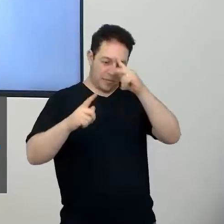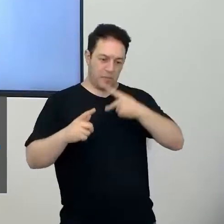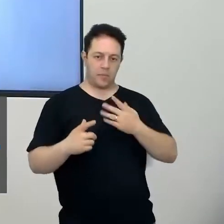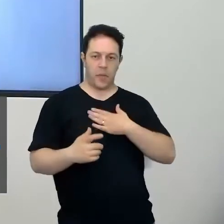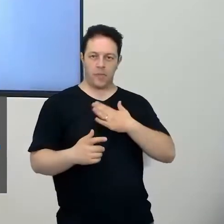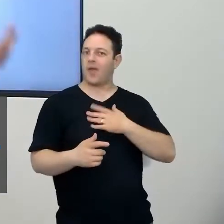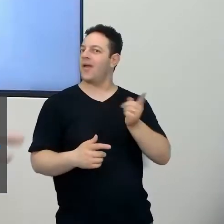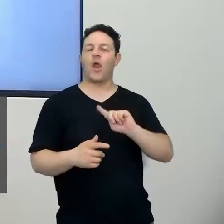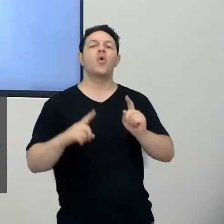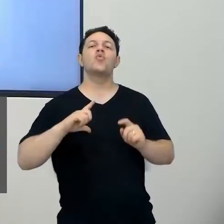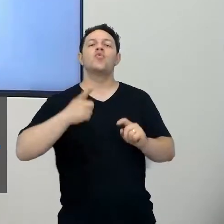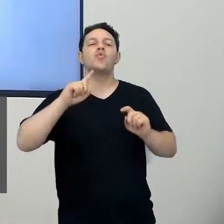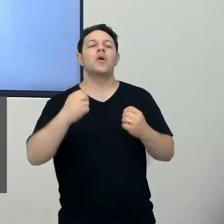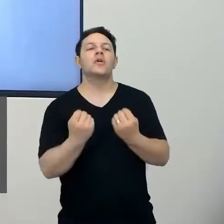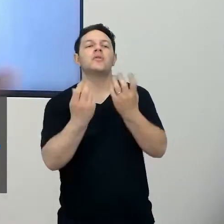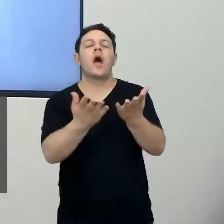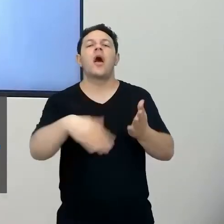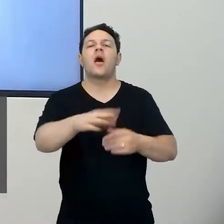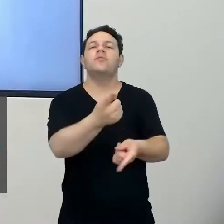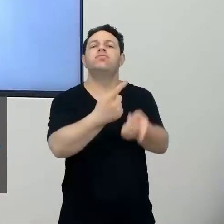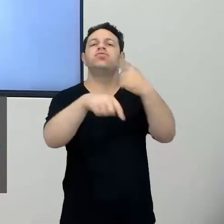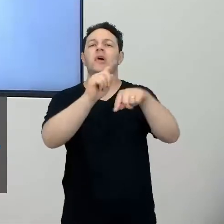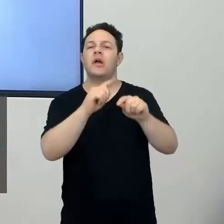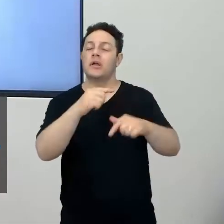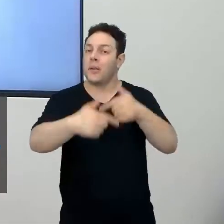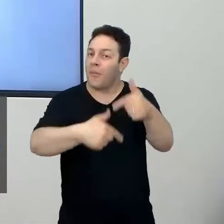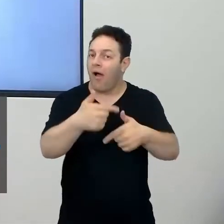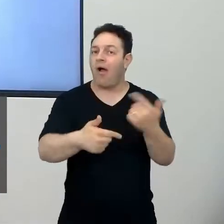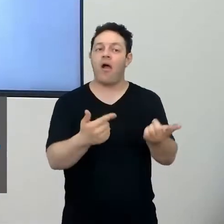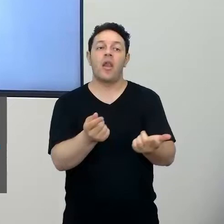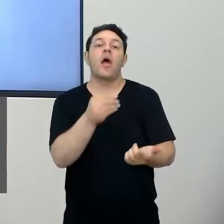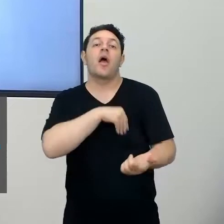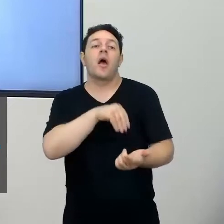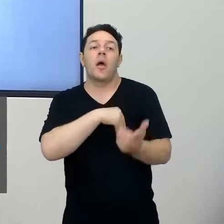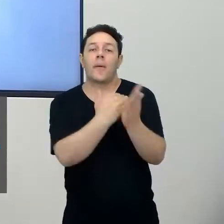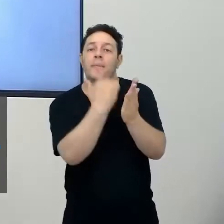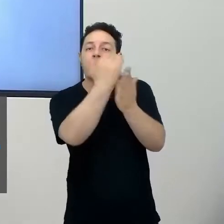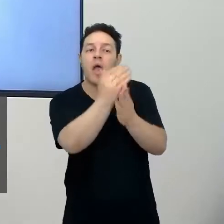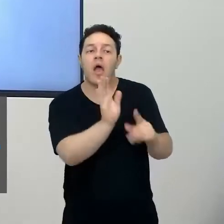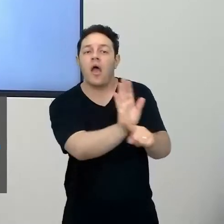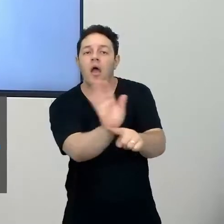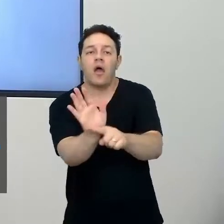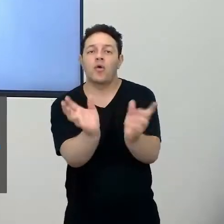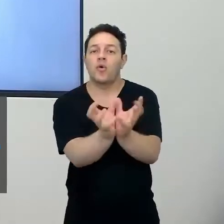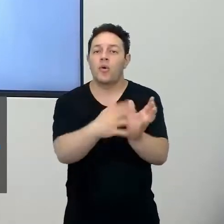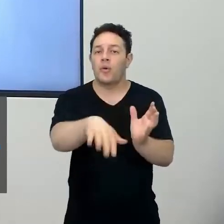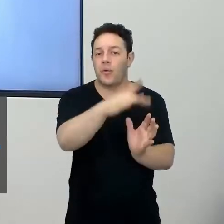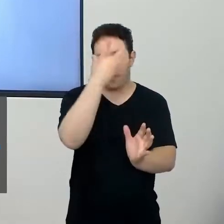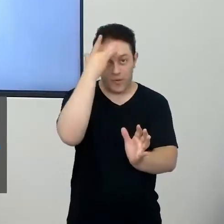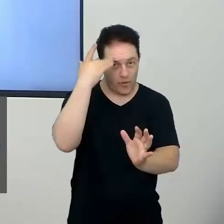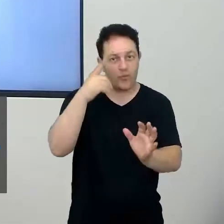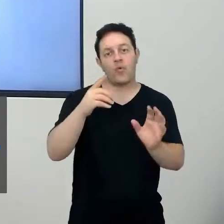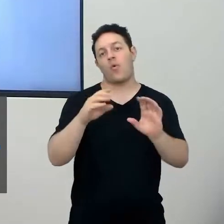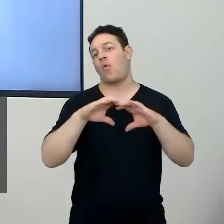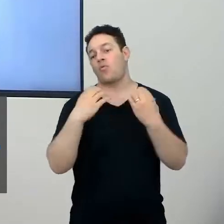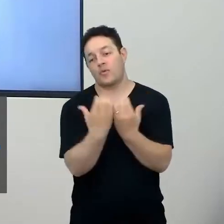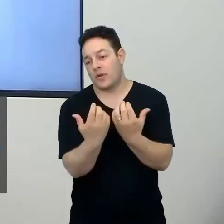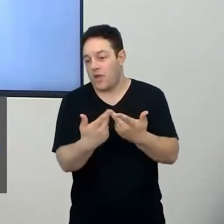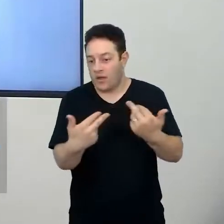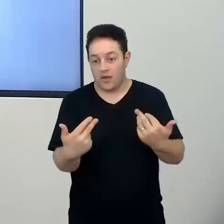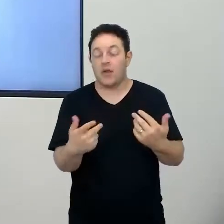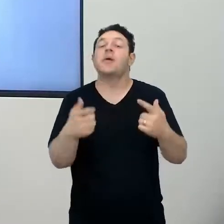para, por exemplo, gerar emprego, gerar renda extra para um grupo de pessoas, uma comunidade. comunidade. E nós temos também o